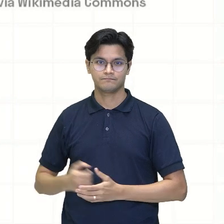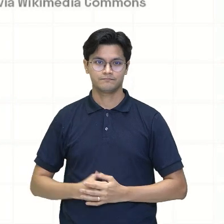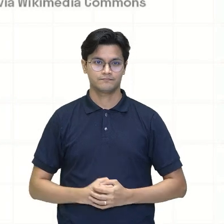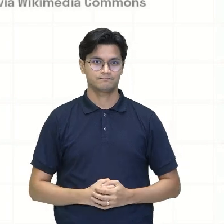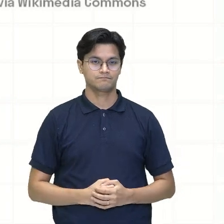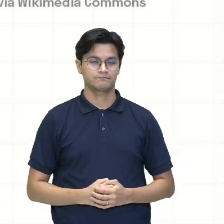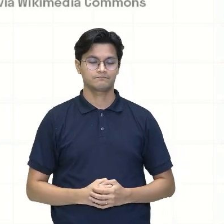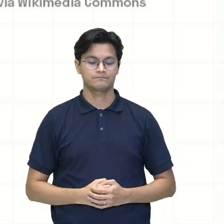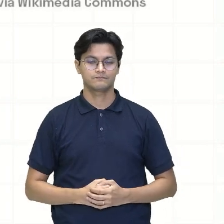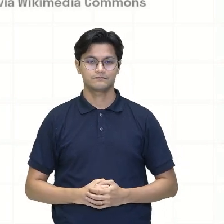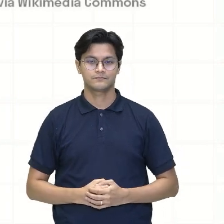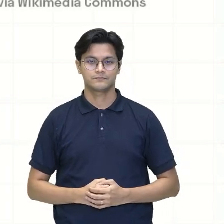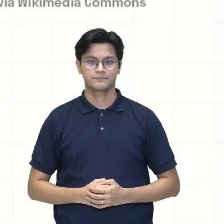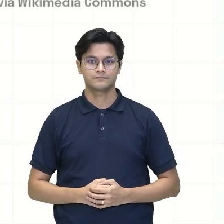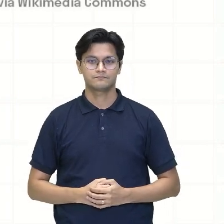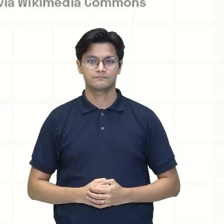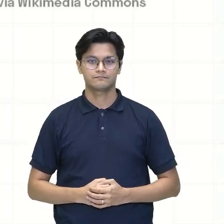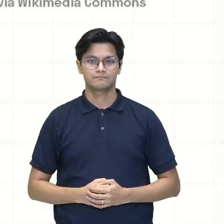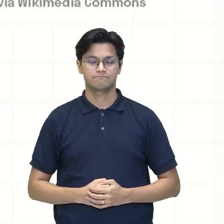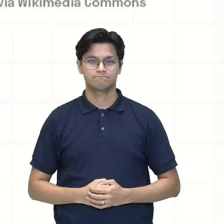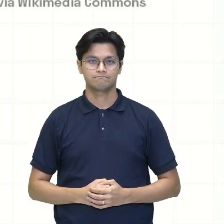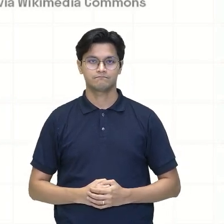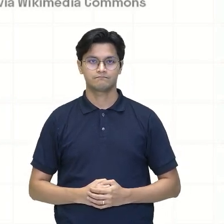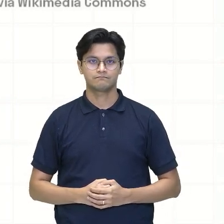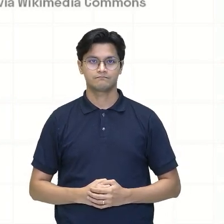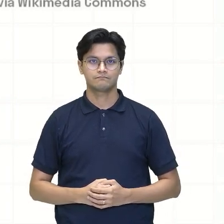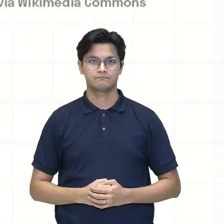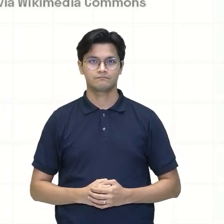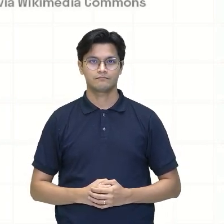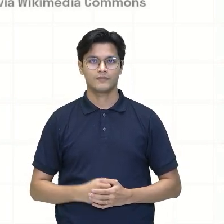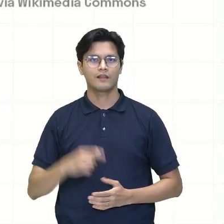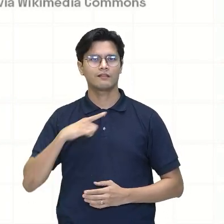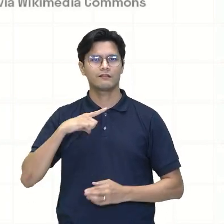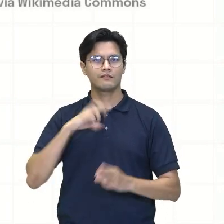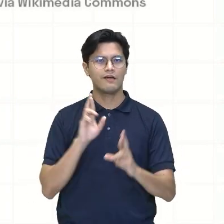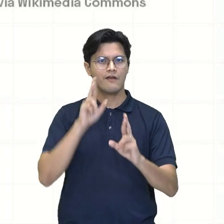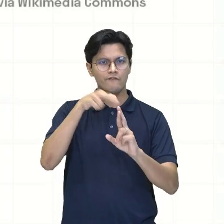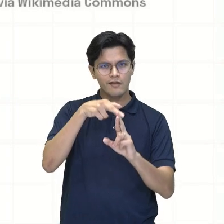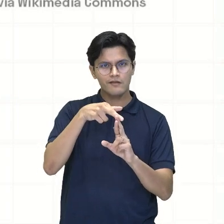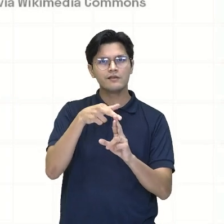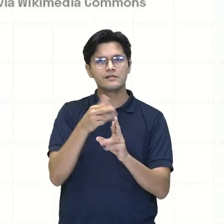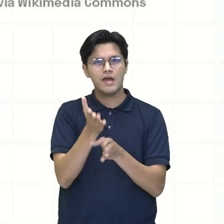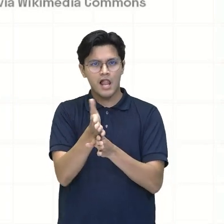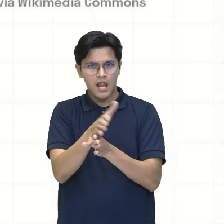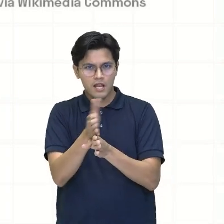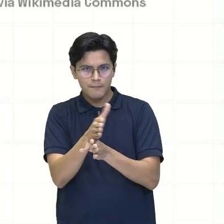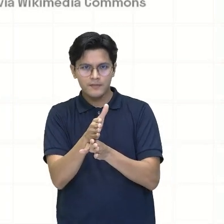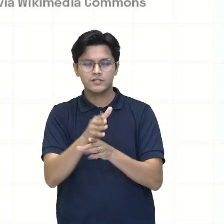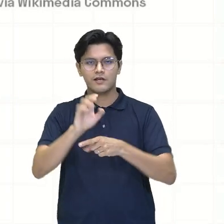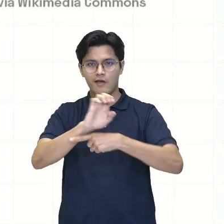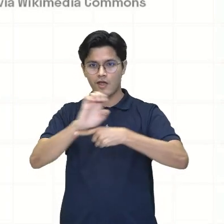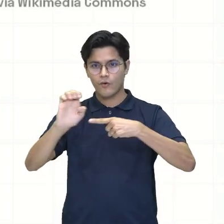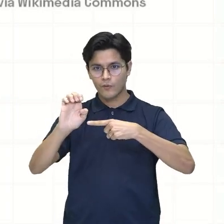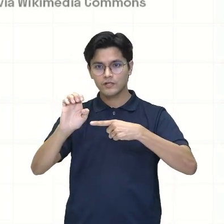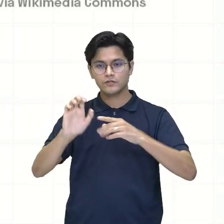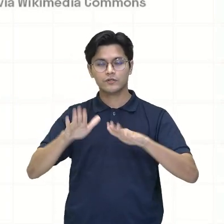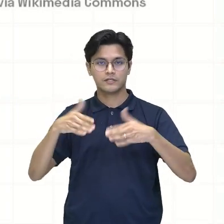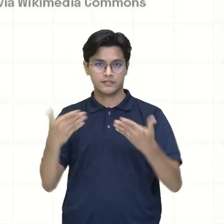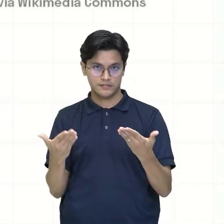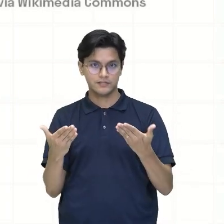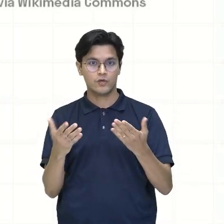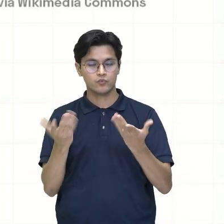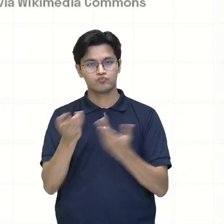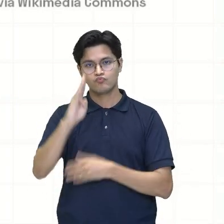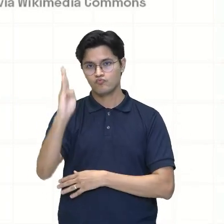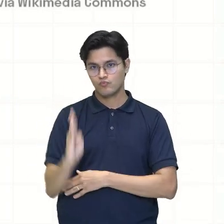em consideração a linha do Equador. O Brasil ele está localizado em 2